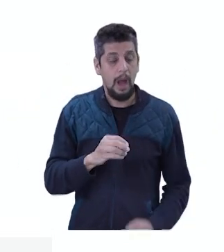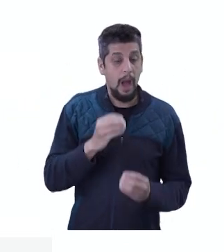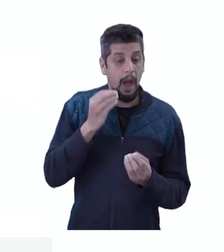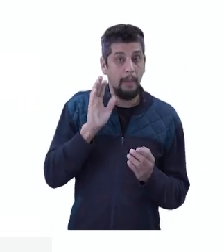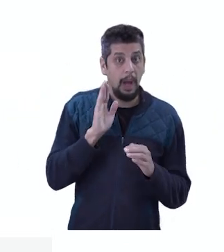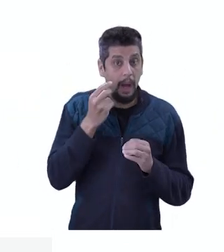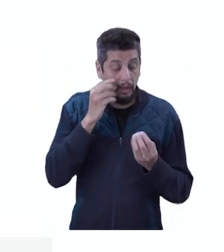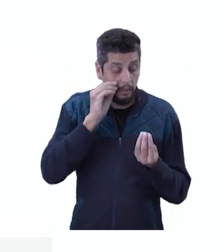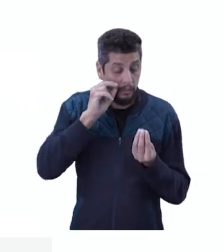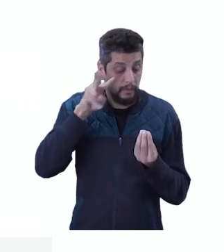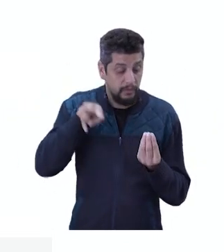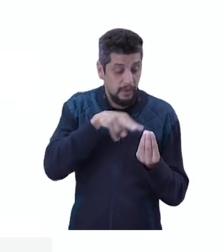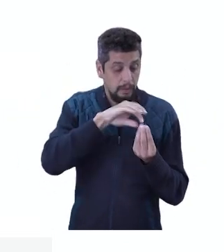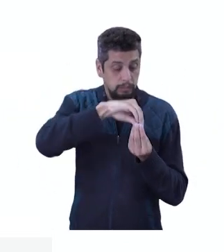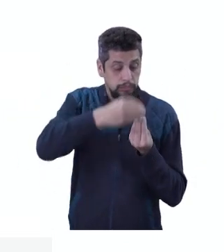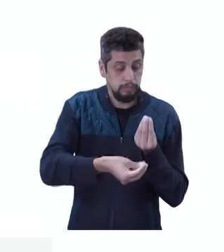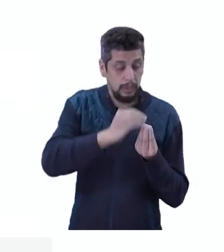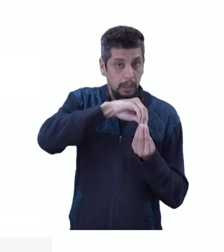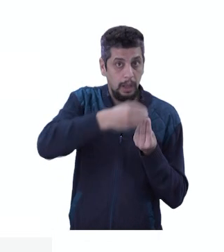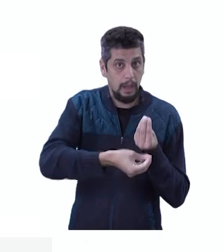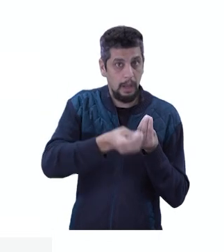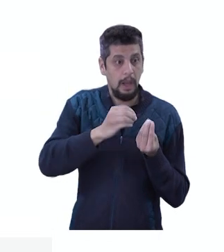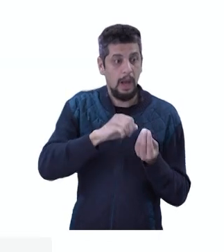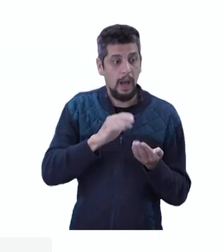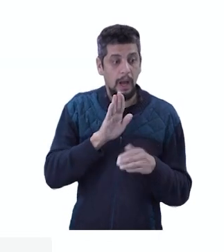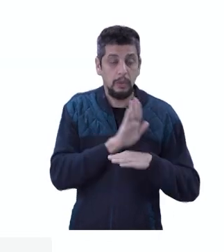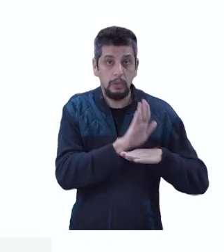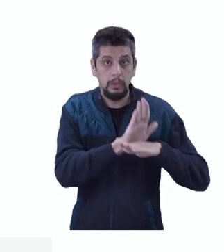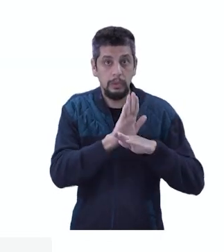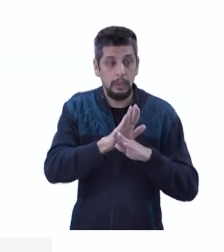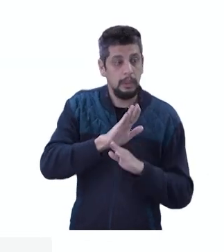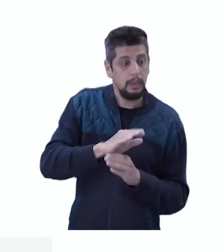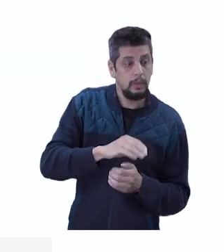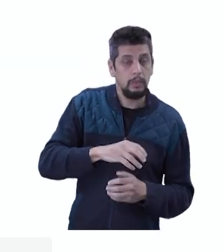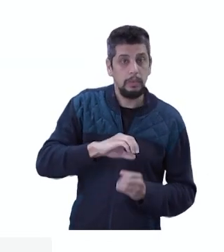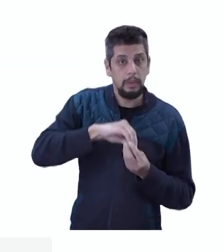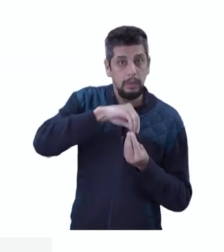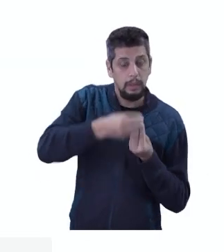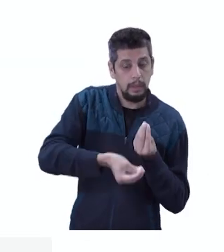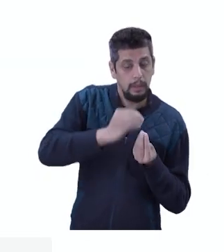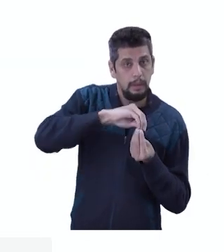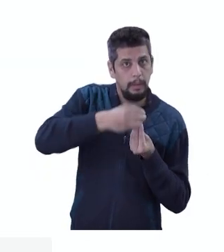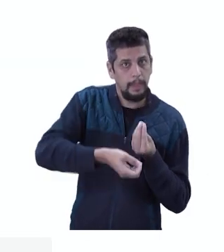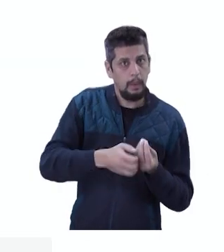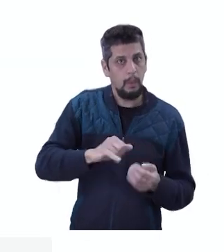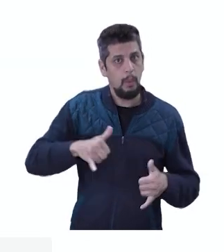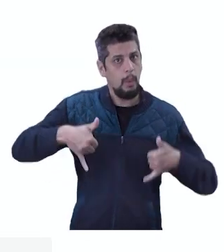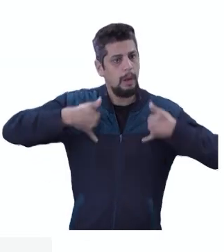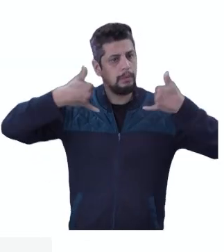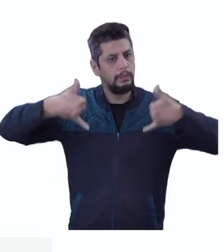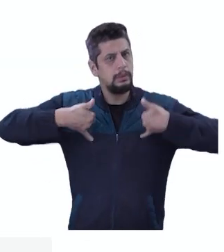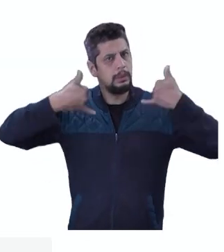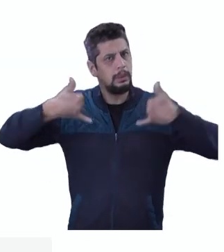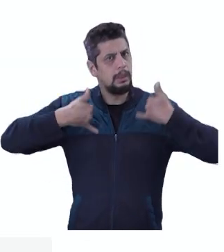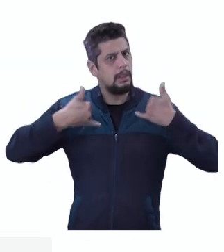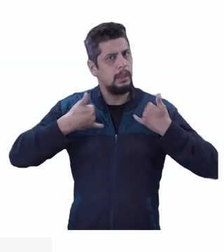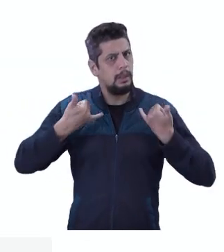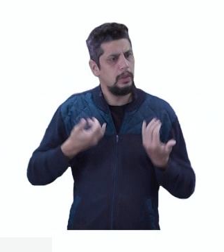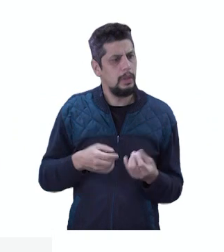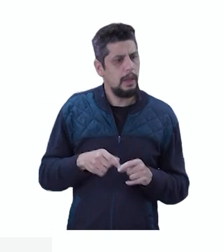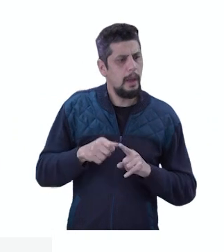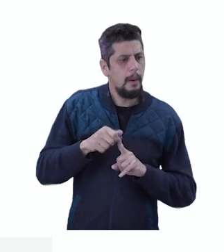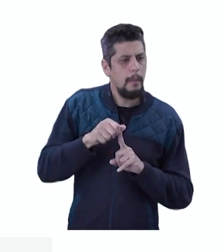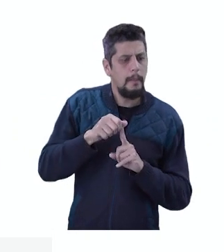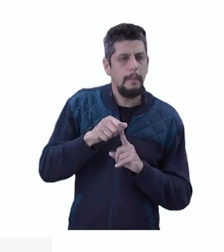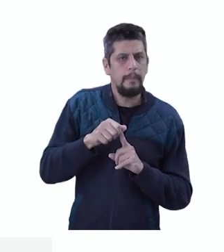ajudar, a gente vai olhar o calendário. Isso que eu ia falar. Tá? A gente precisa da ajuda do calendário. Até porque, professora... O aniversário dele não vai ser